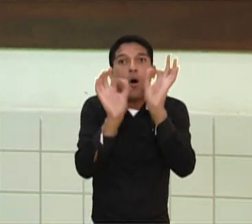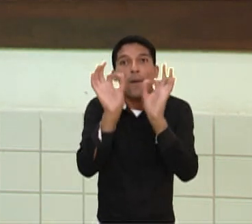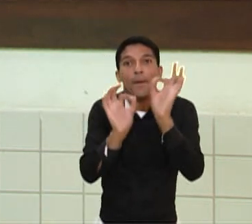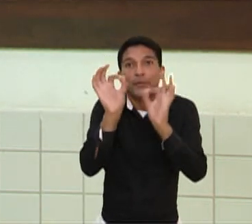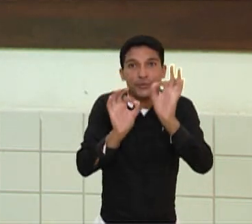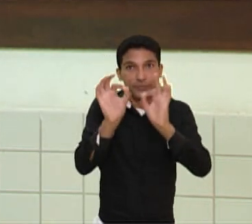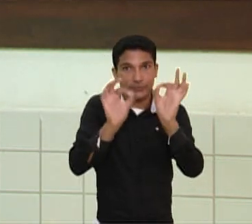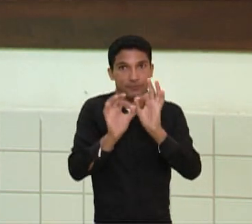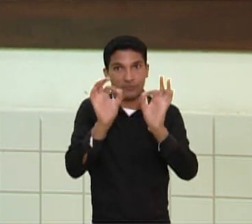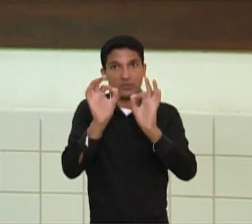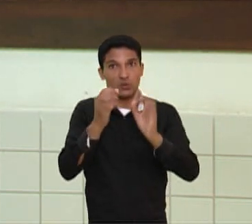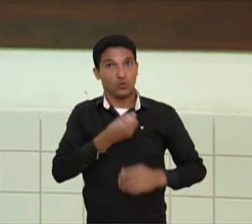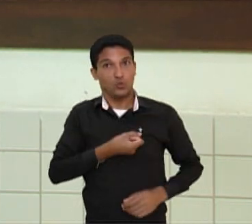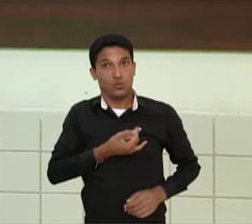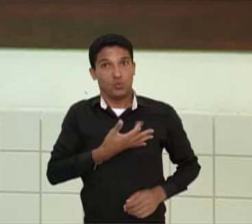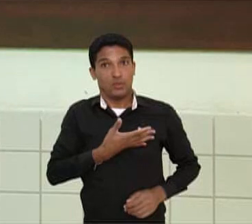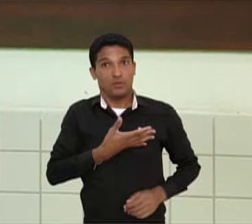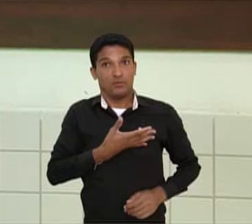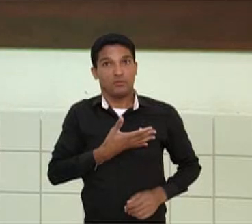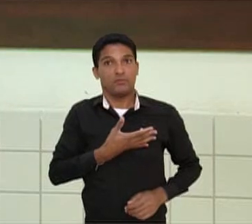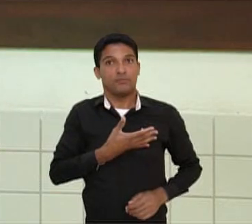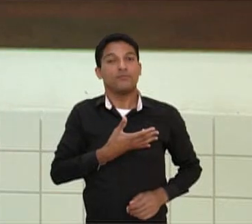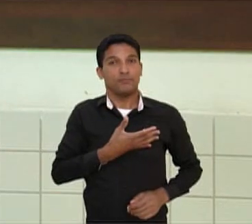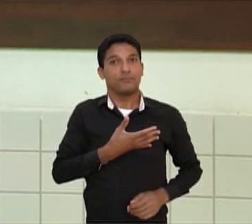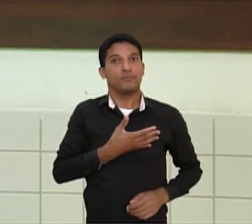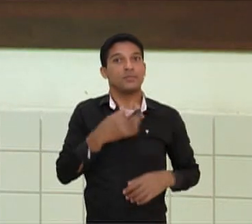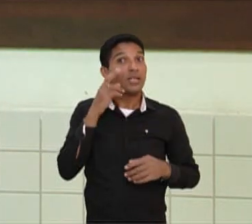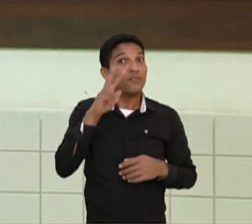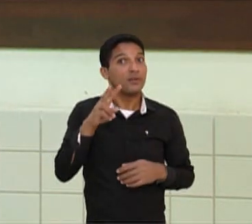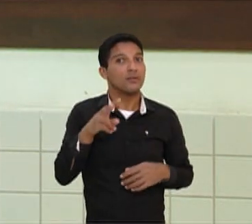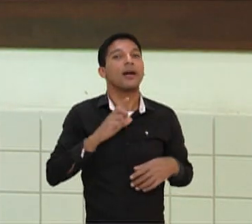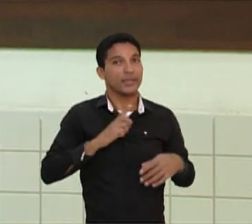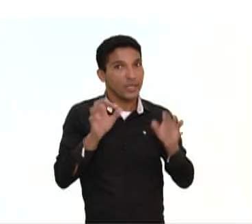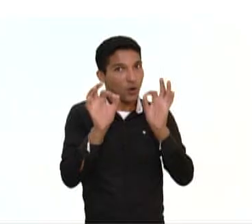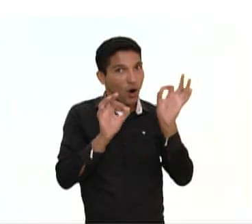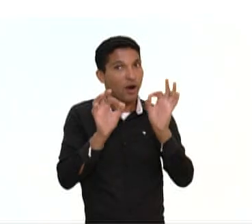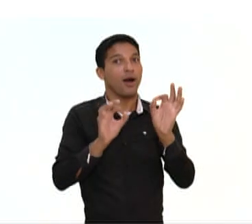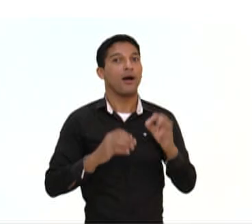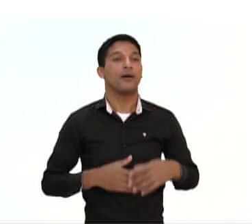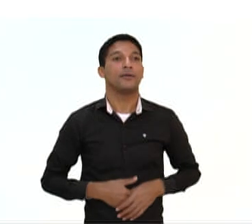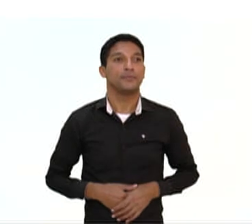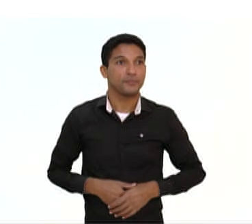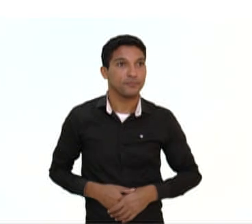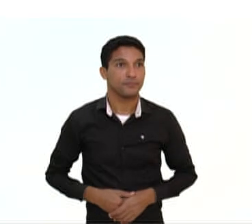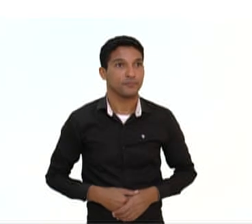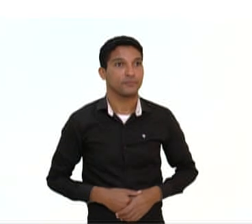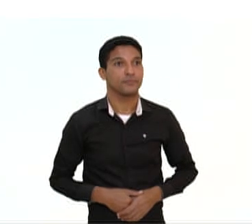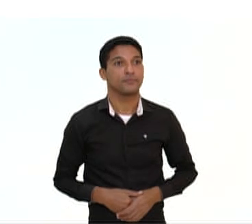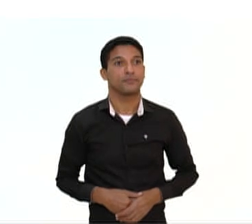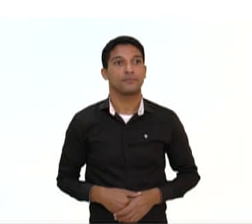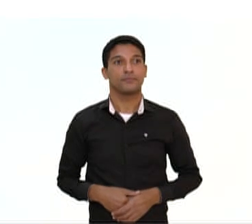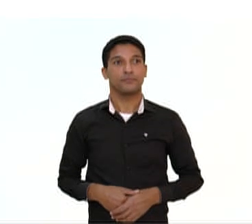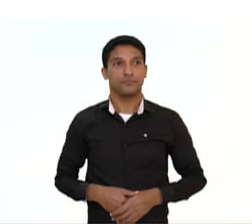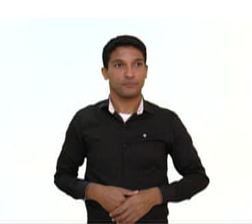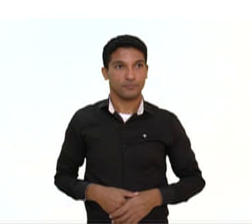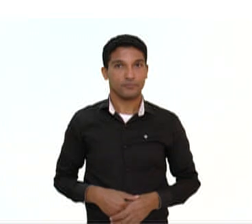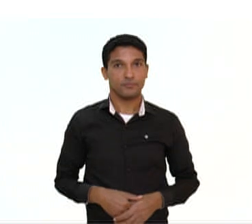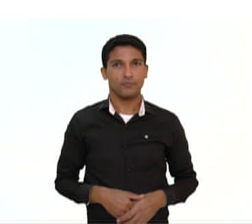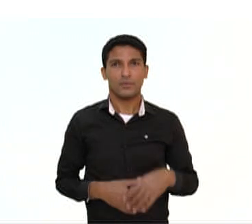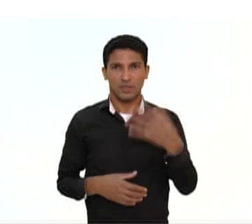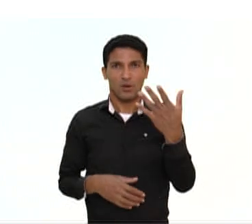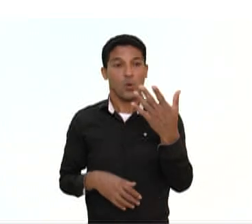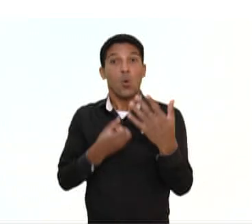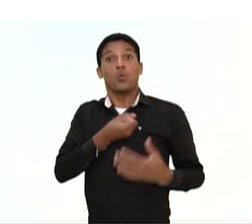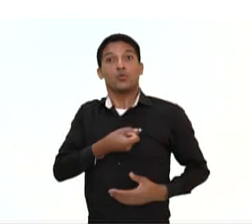ordem dos elementos para poder fazer o cálculo. Bom, os elementos são diferentes nessa